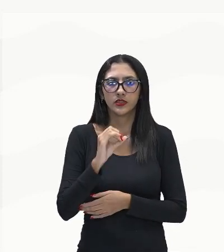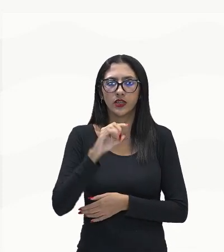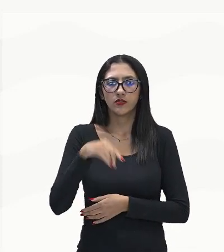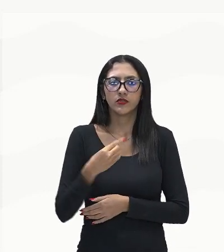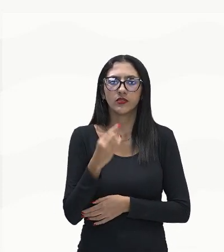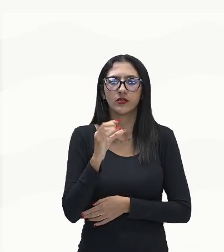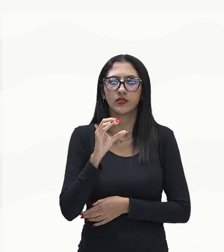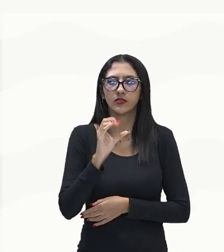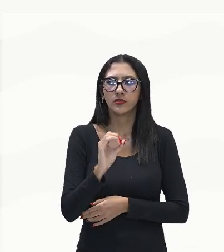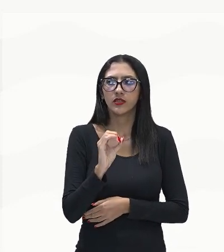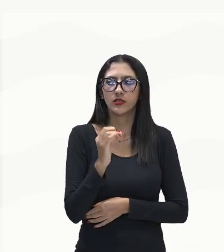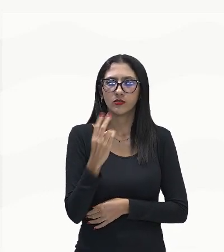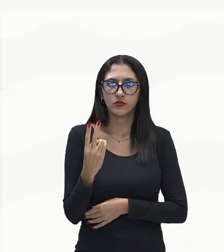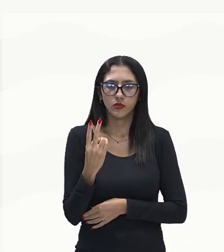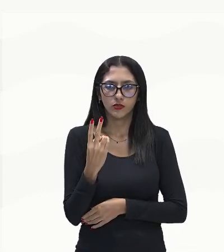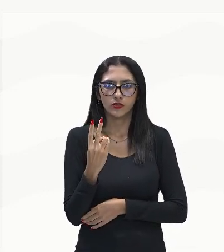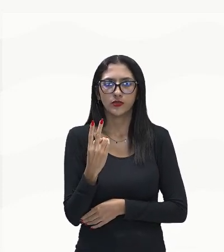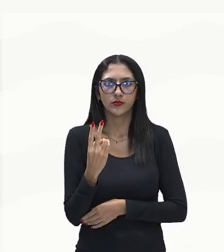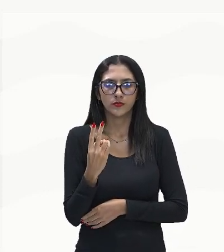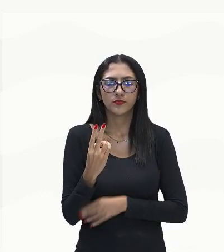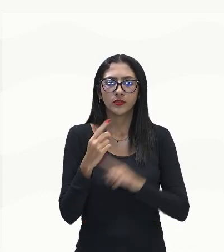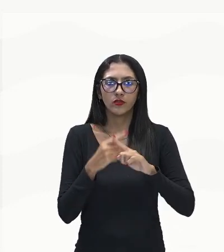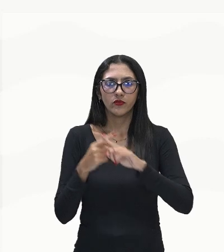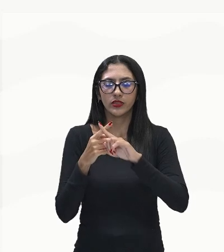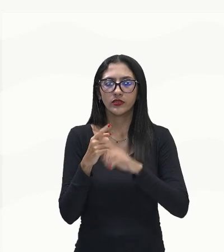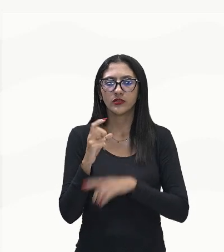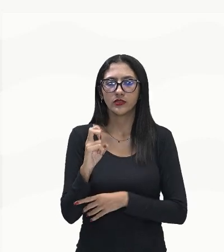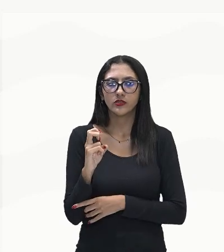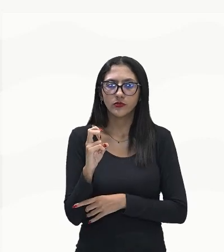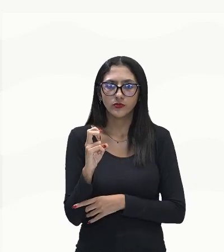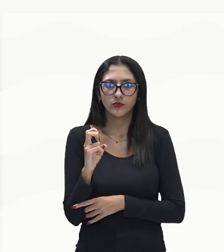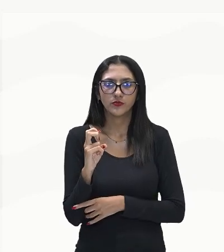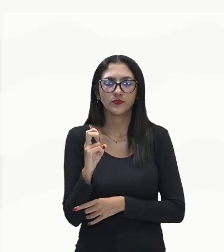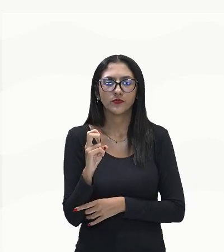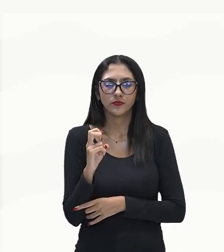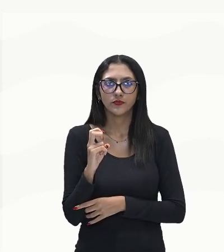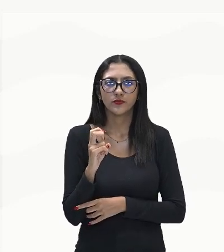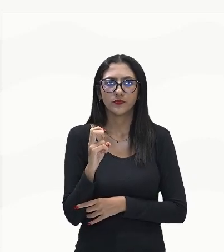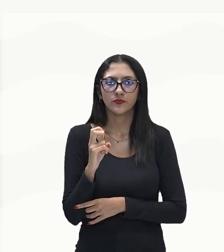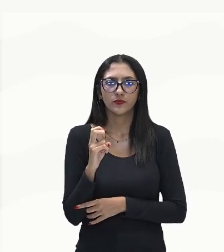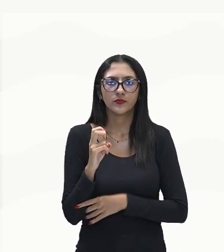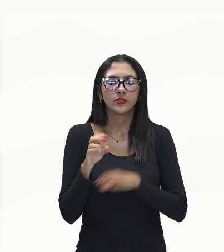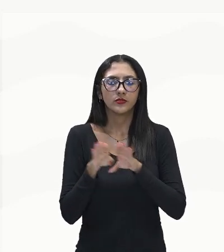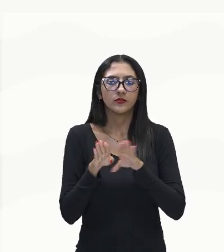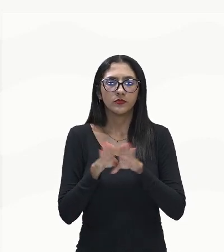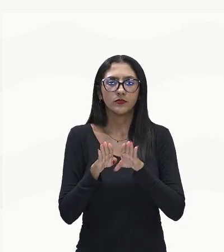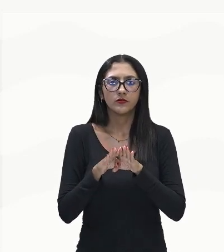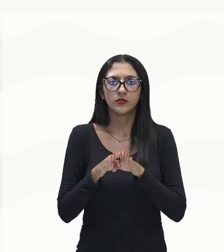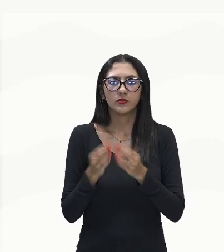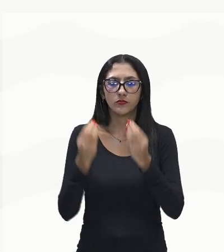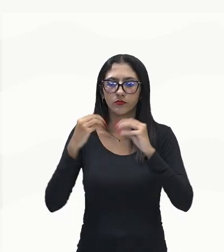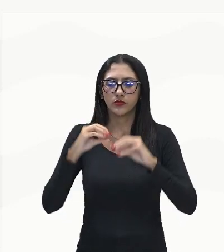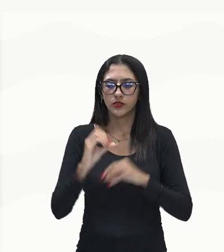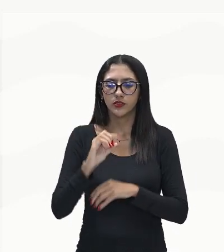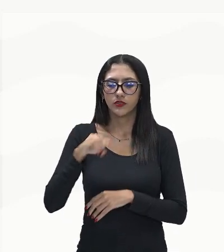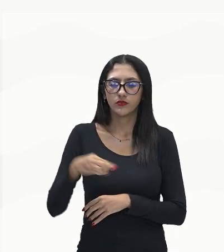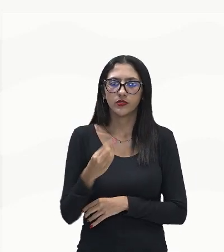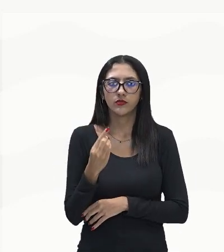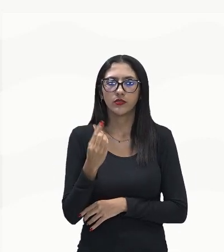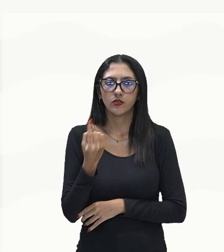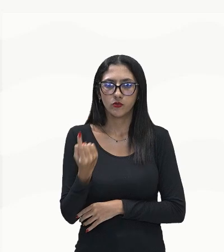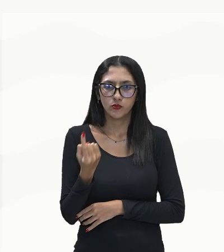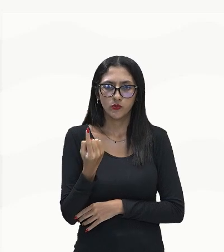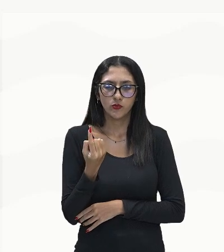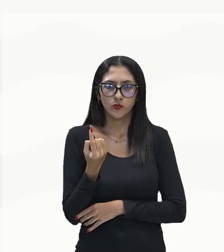tempo. Então, 0,02 vezes 5, meu resultado, 0,1. Professor, se eu for